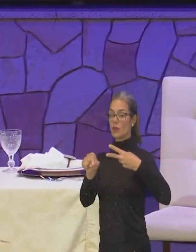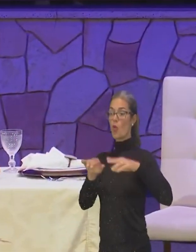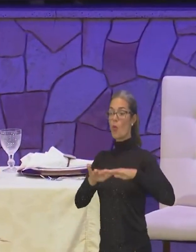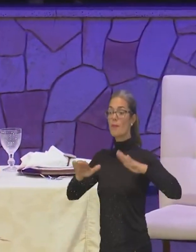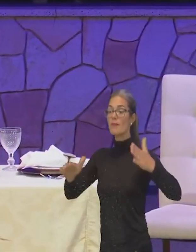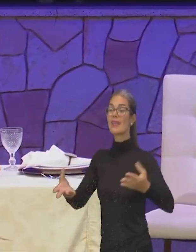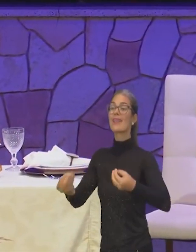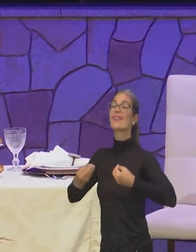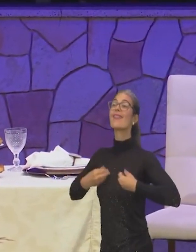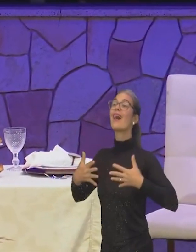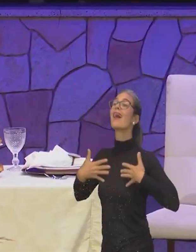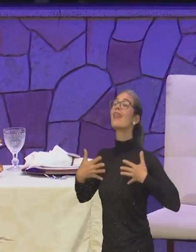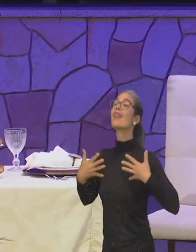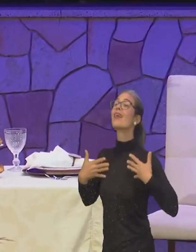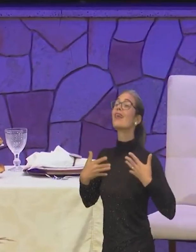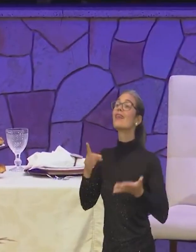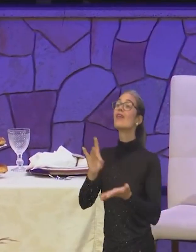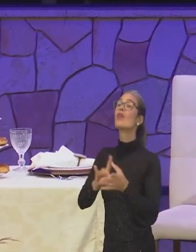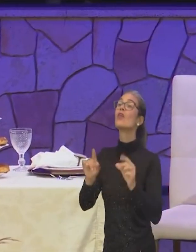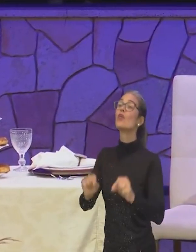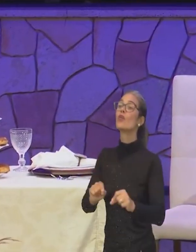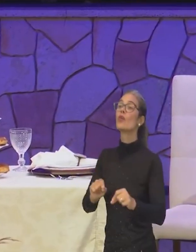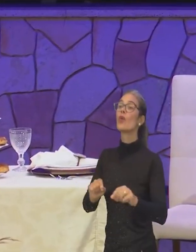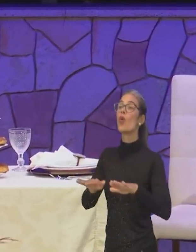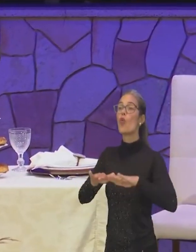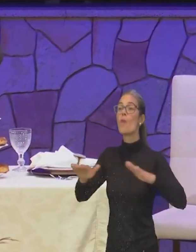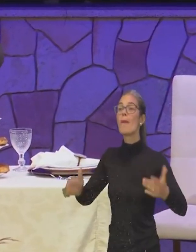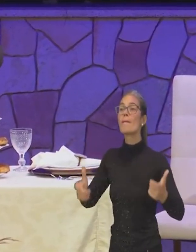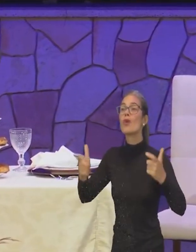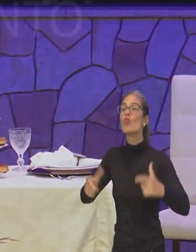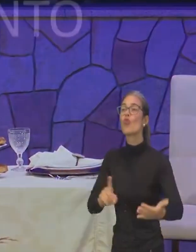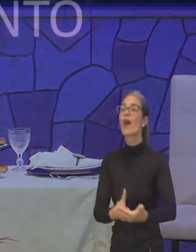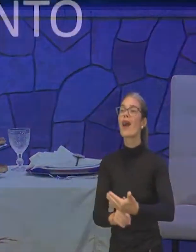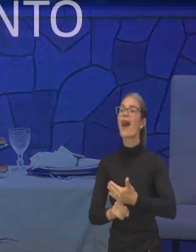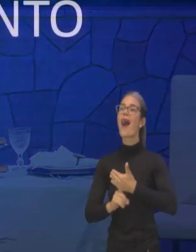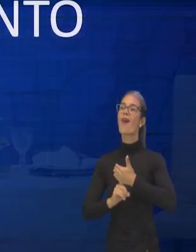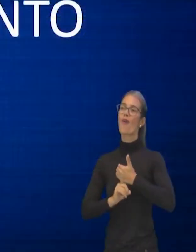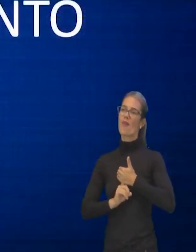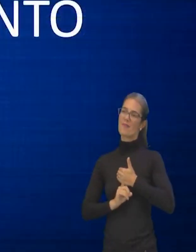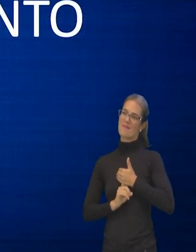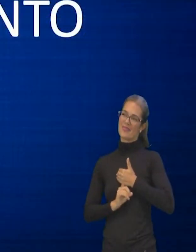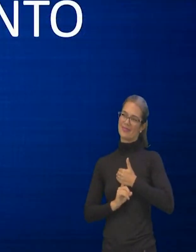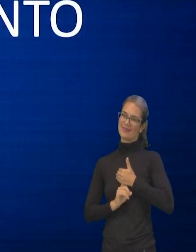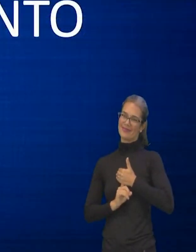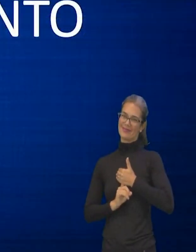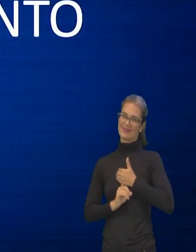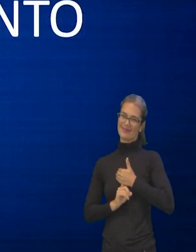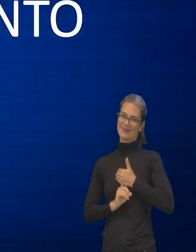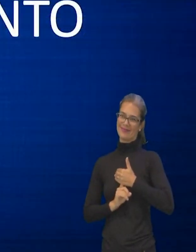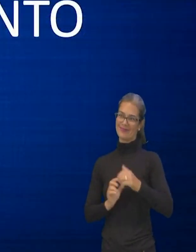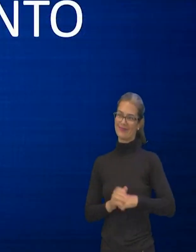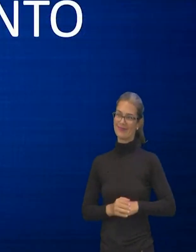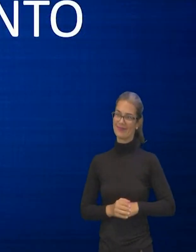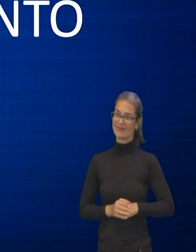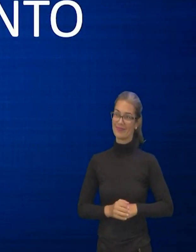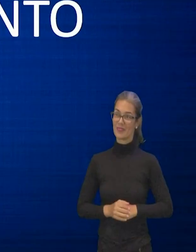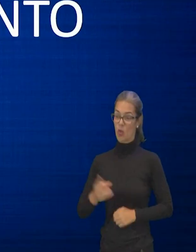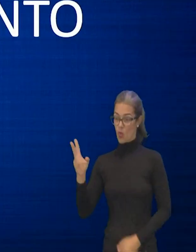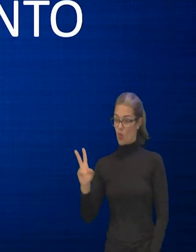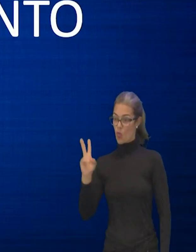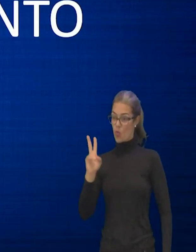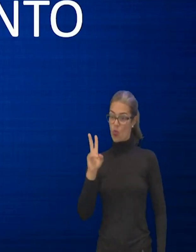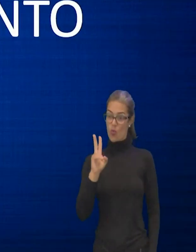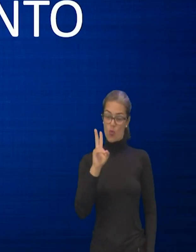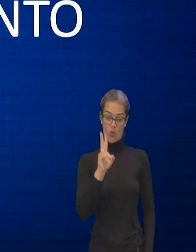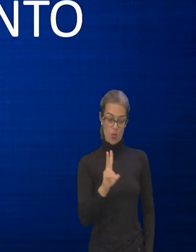alegria é a mesa de acolhimento. Esse casal olhou para Paulo, reconheceu nele